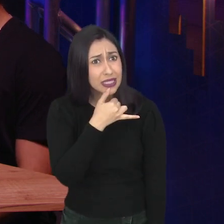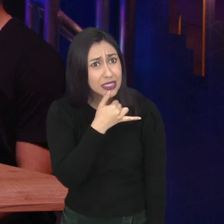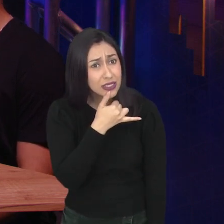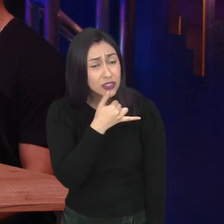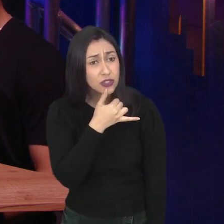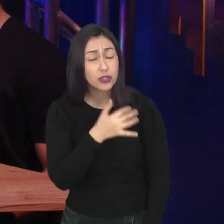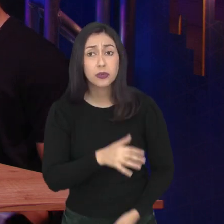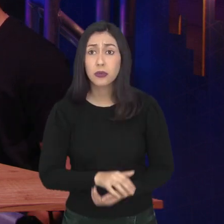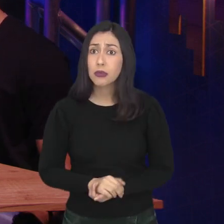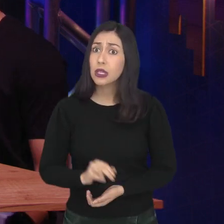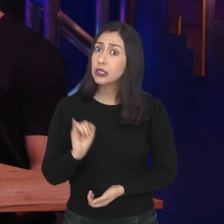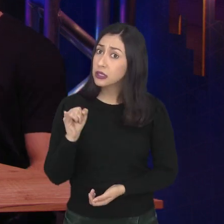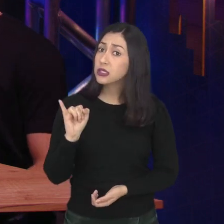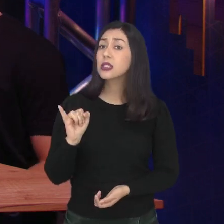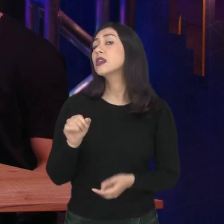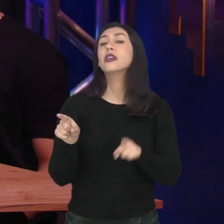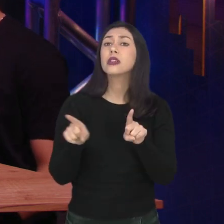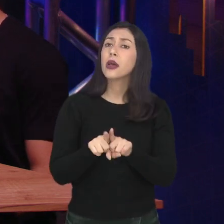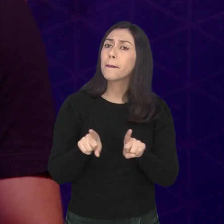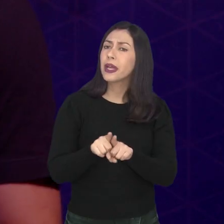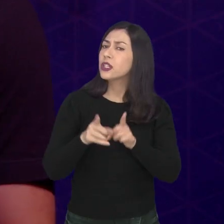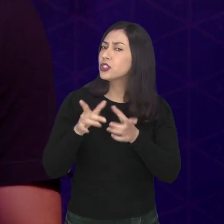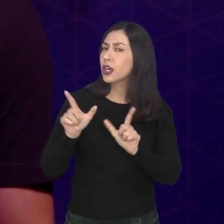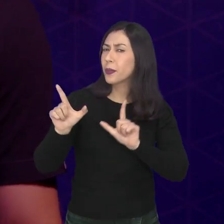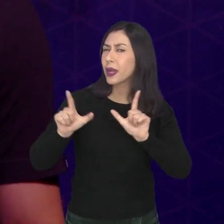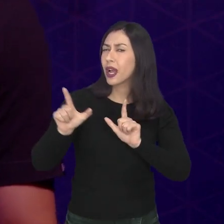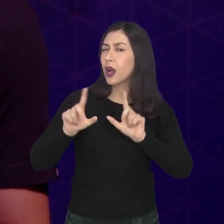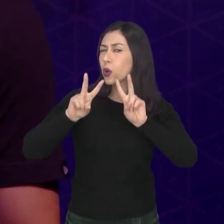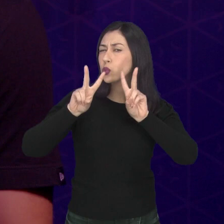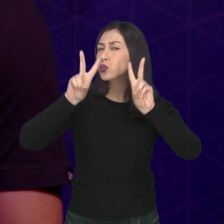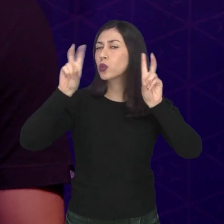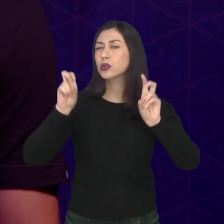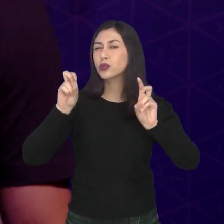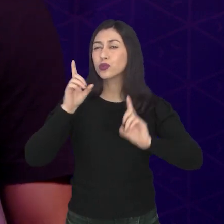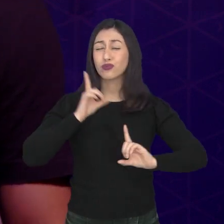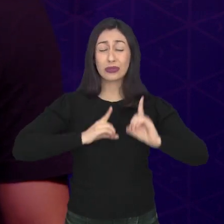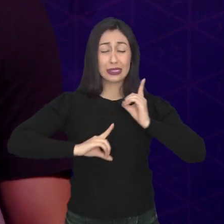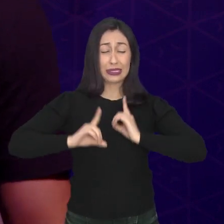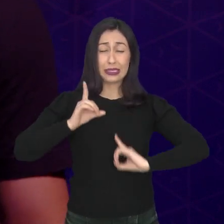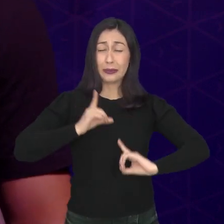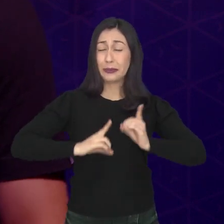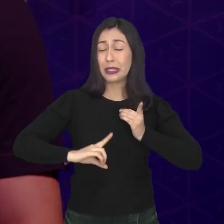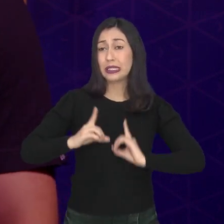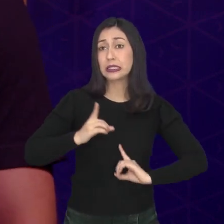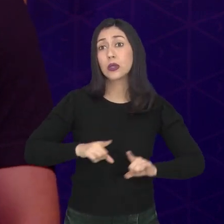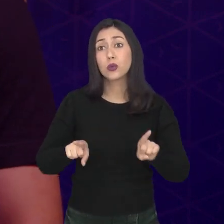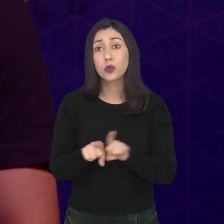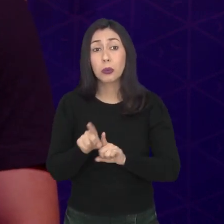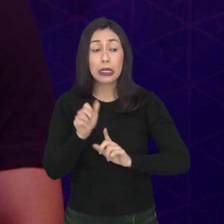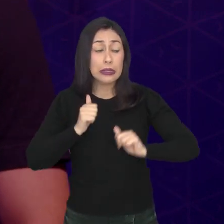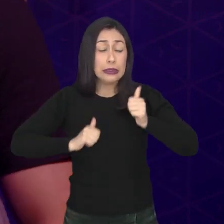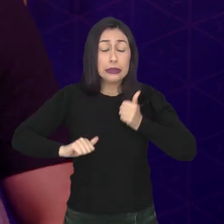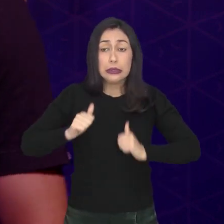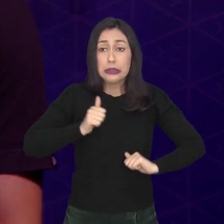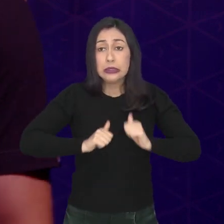né? Preocupantíssimo. E a gente já fez um episódio recentemente sobre depressão e ansiedade.